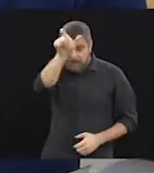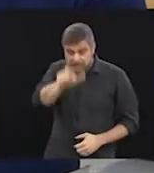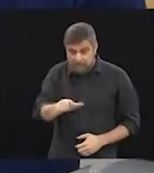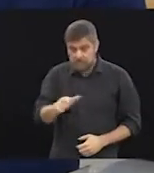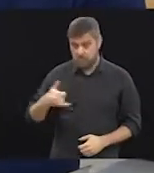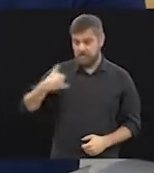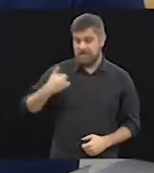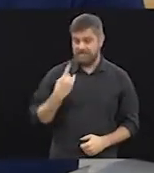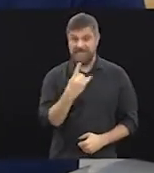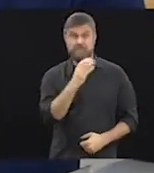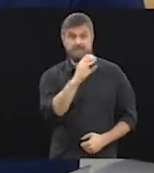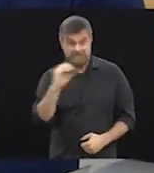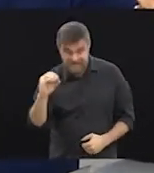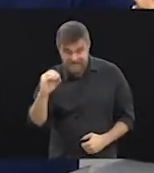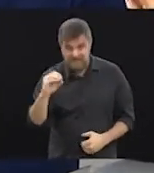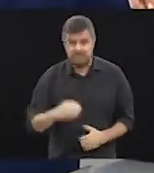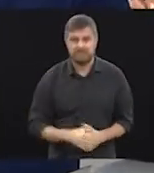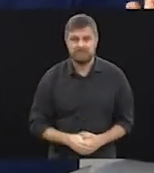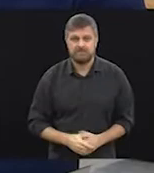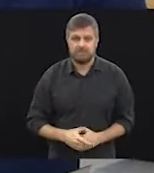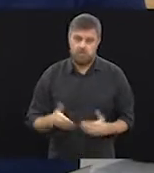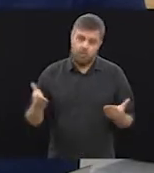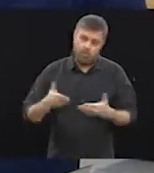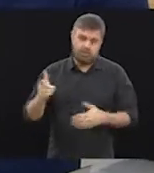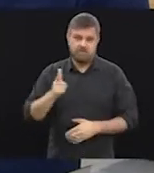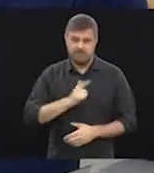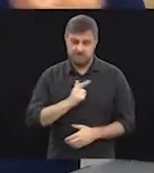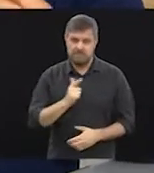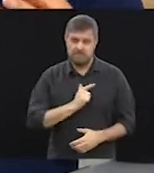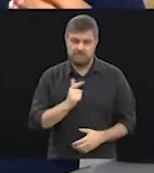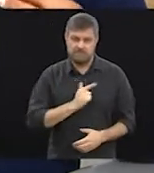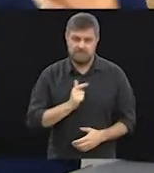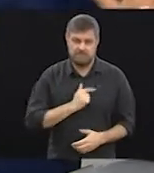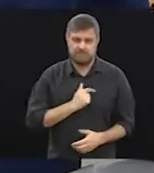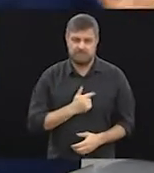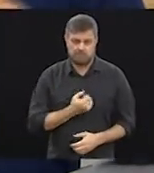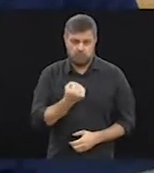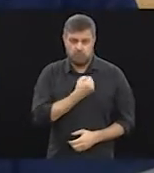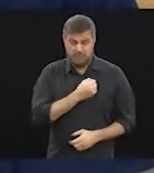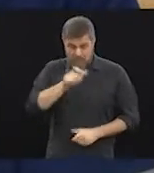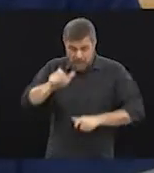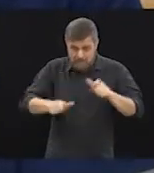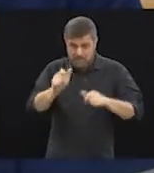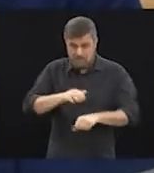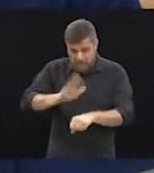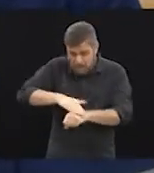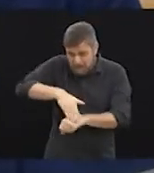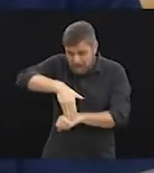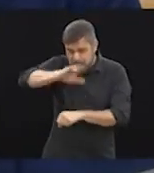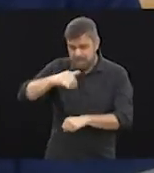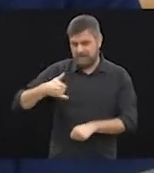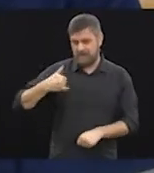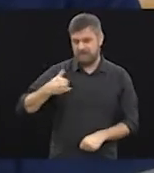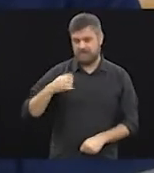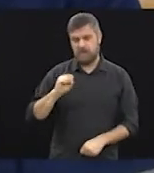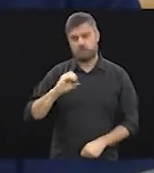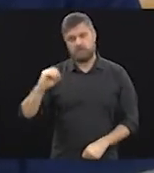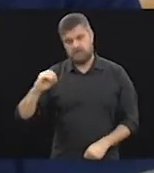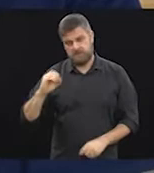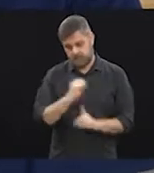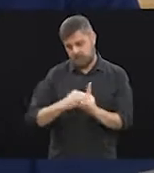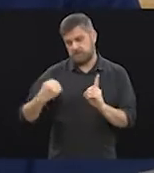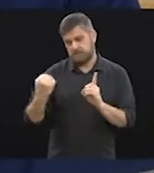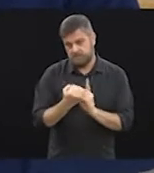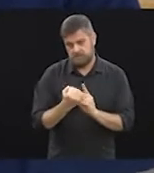doentes com até 100 anos, não é? Hoje nós temos um número muito grande de pessoas com mais de 80, 90 anos na